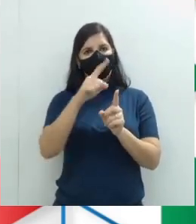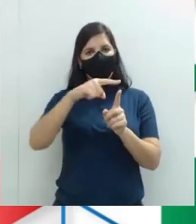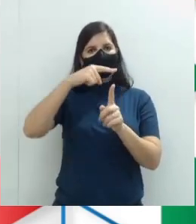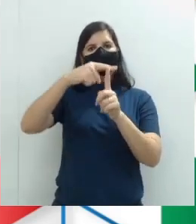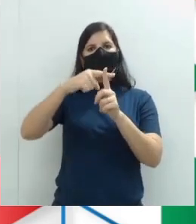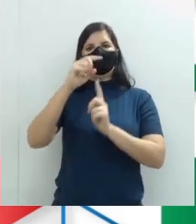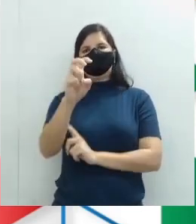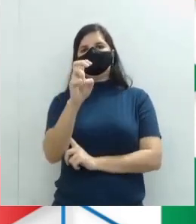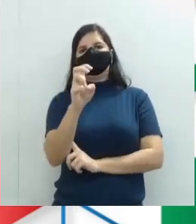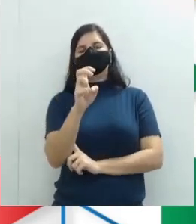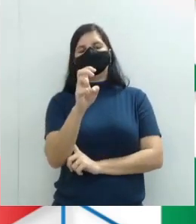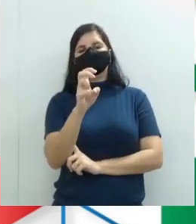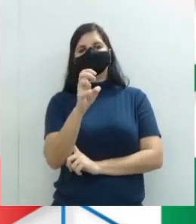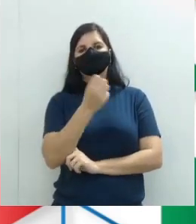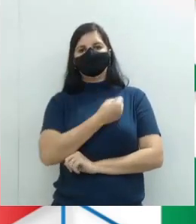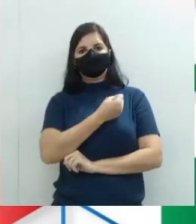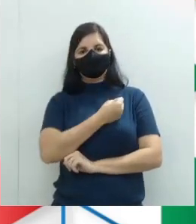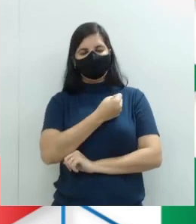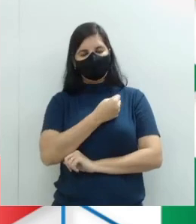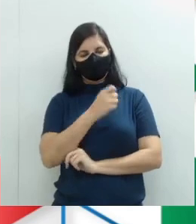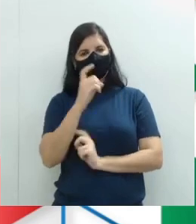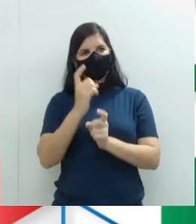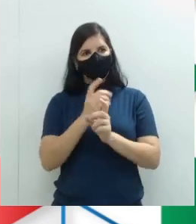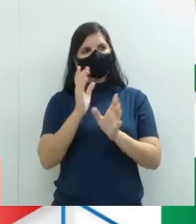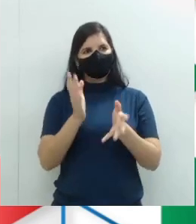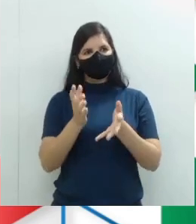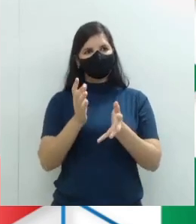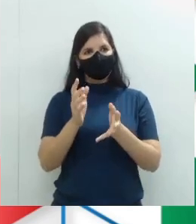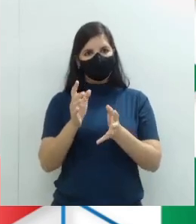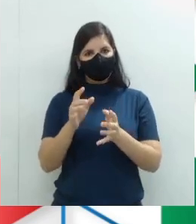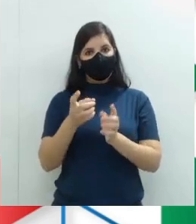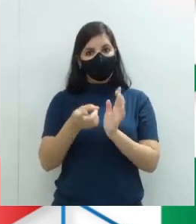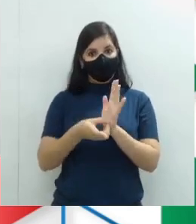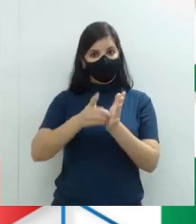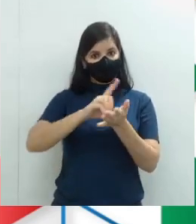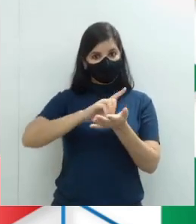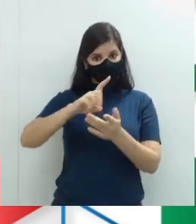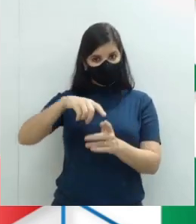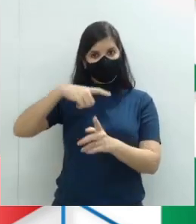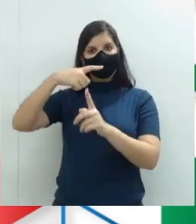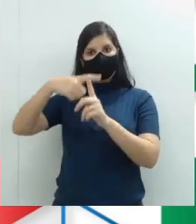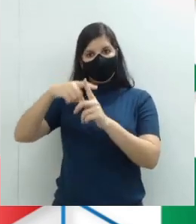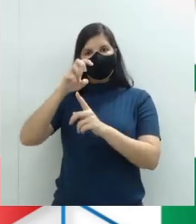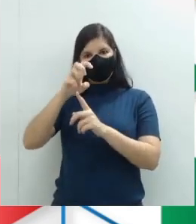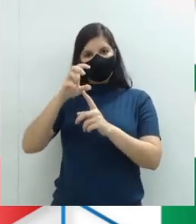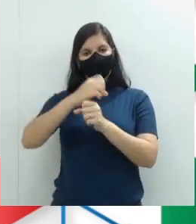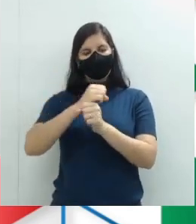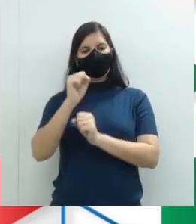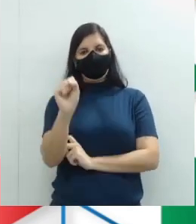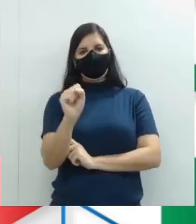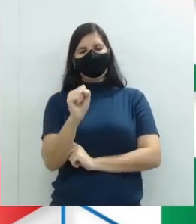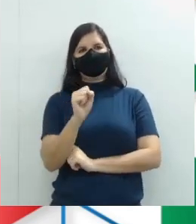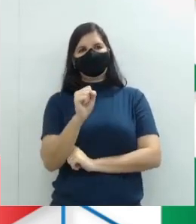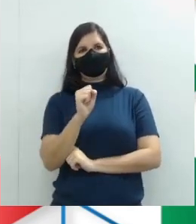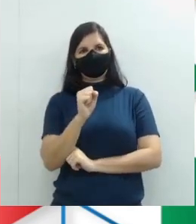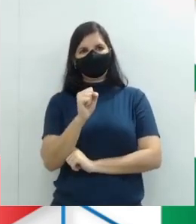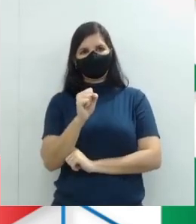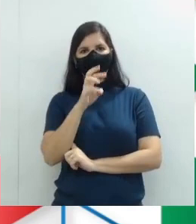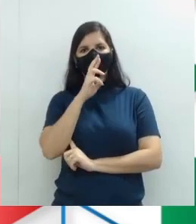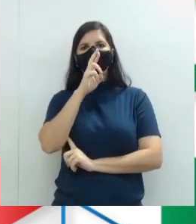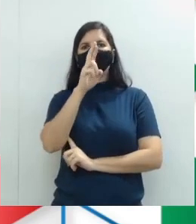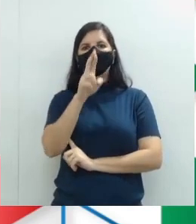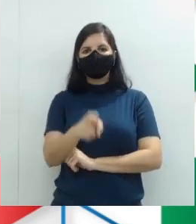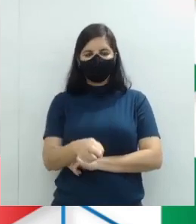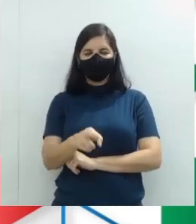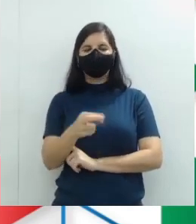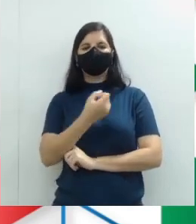adicione 5 ao termo considerando o passo anterior. Foi o que a gente achou. 8. O resultado é o termo que se